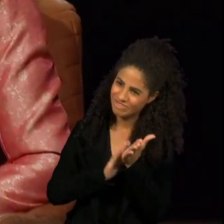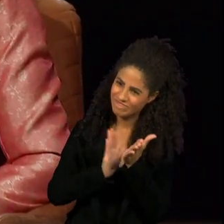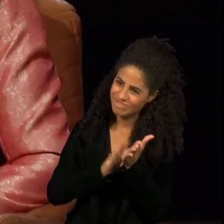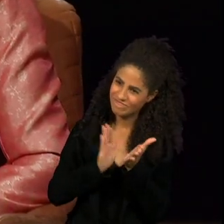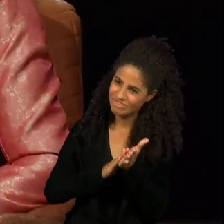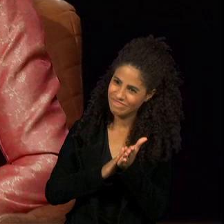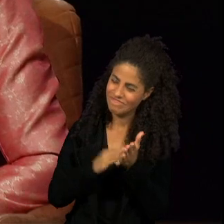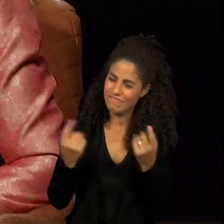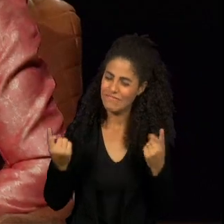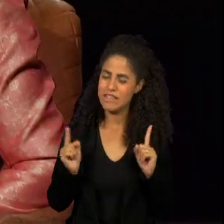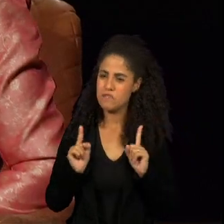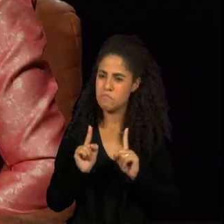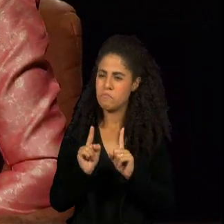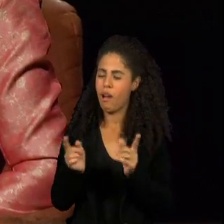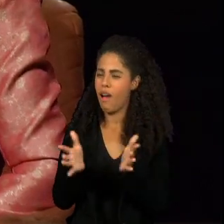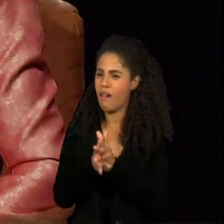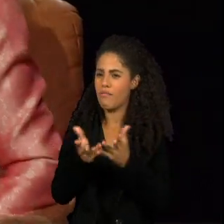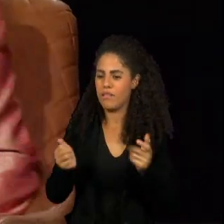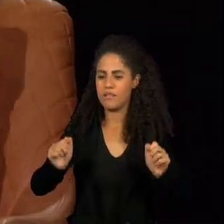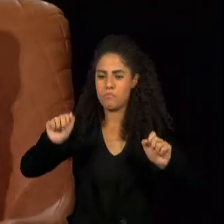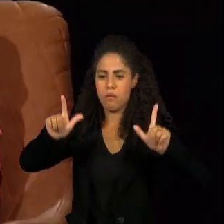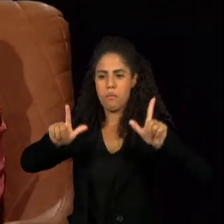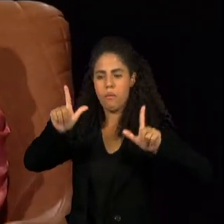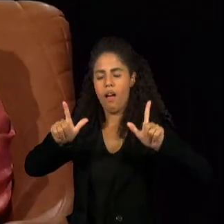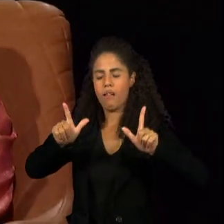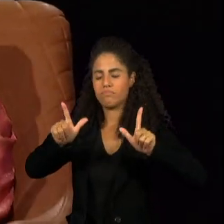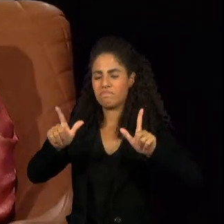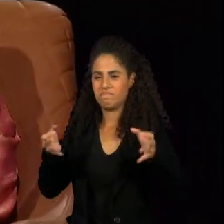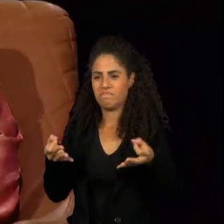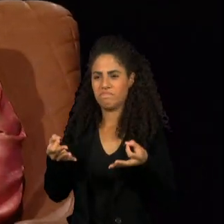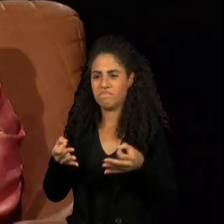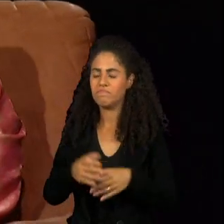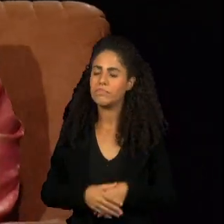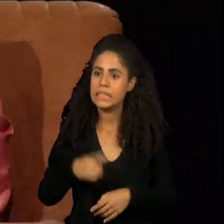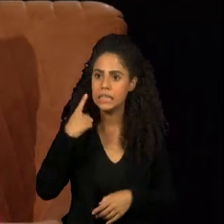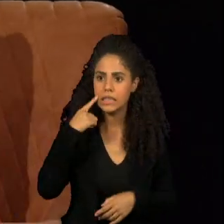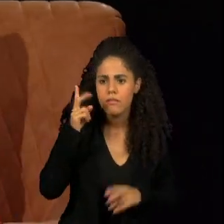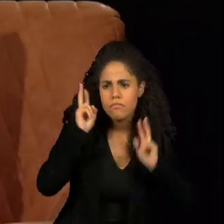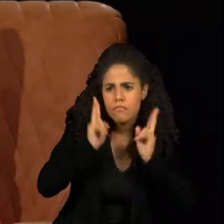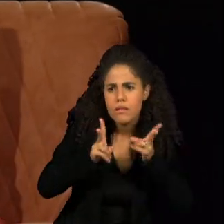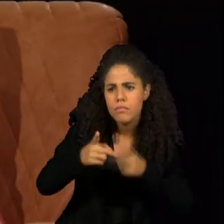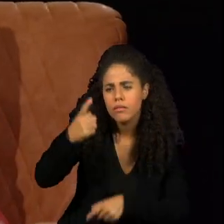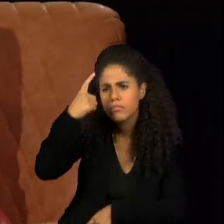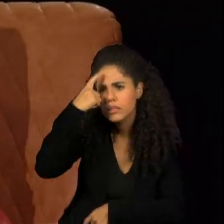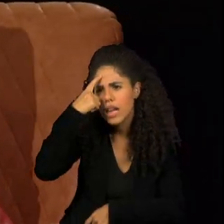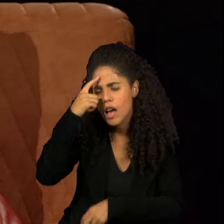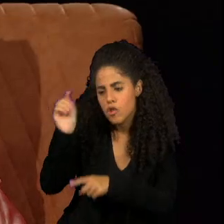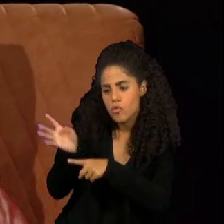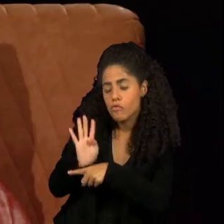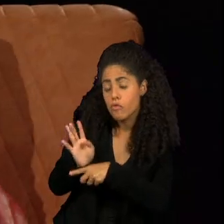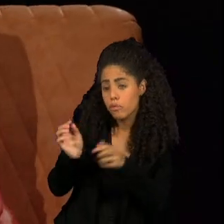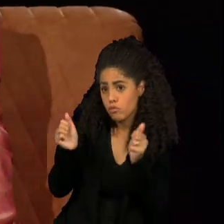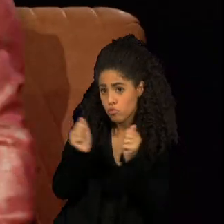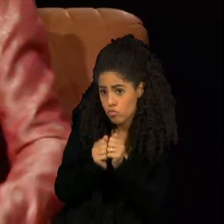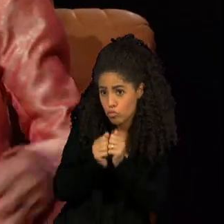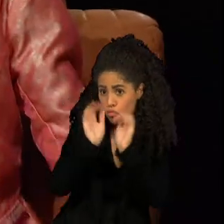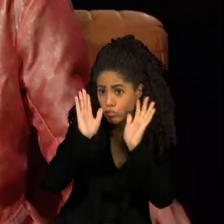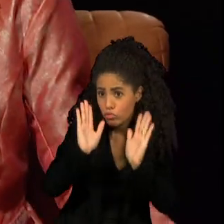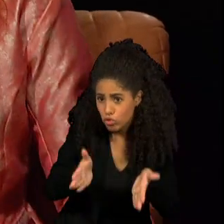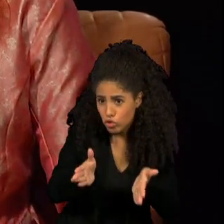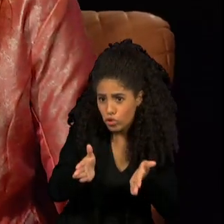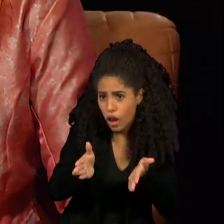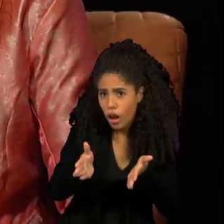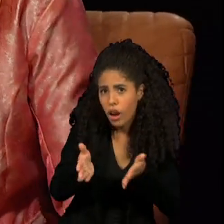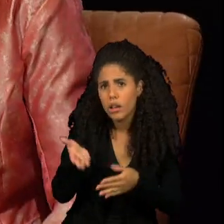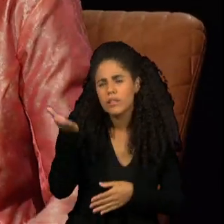Programa maravilhoso, né? Traz o Jean-Claude, que eu sempre penso nele. E nós fizemos um filme juntos, né? Há pouco.